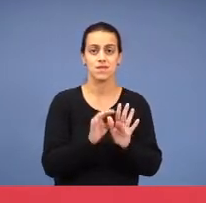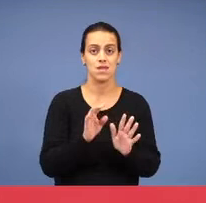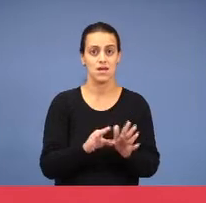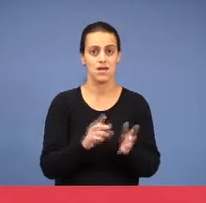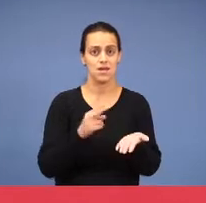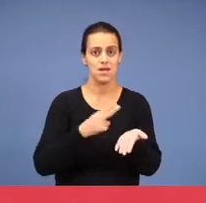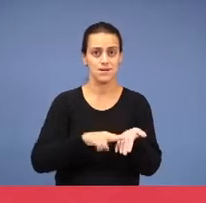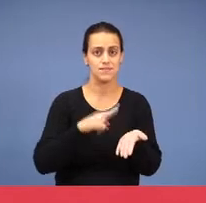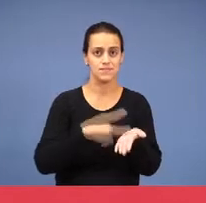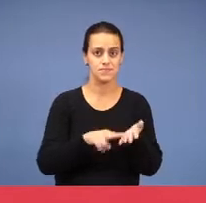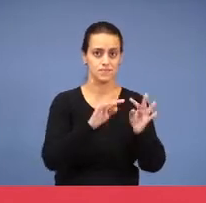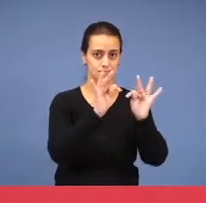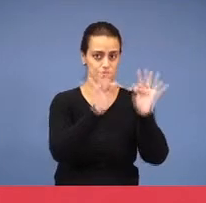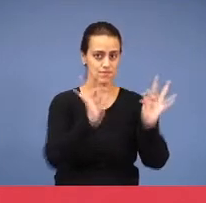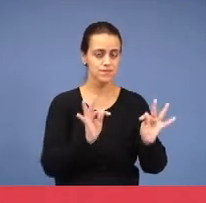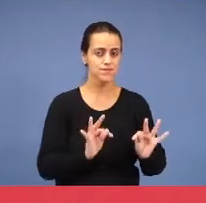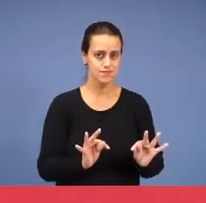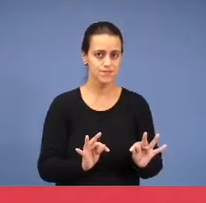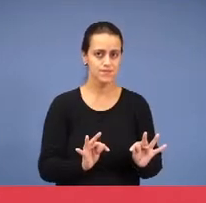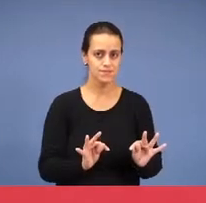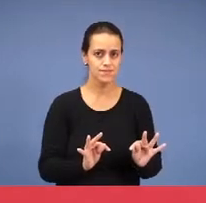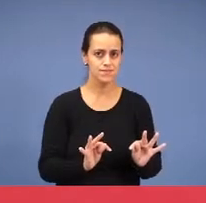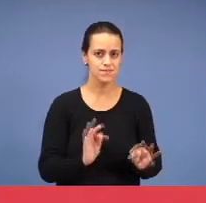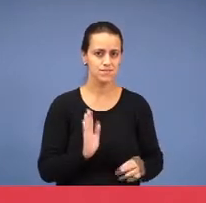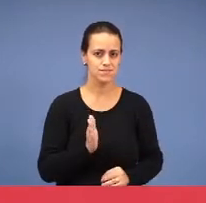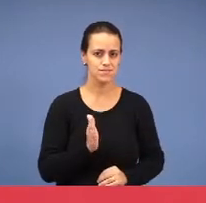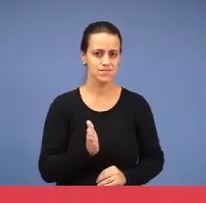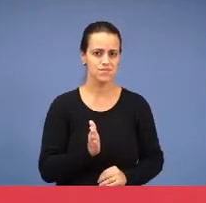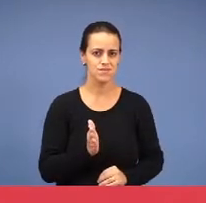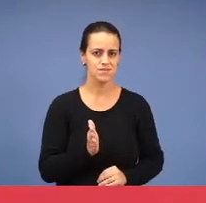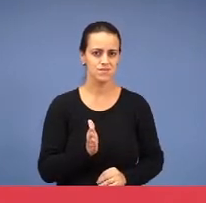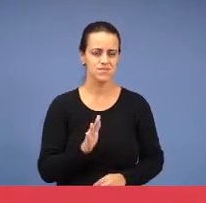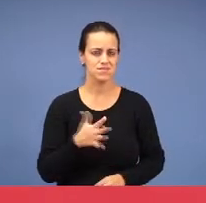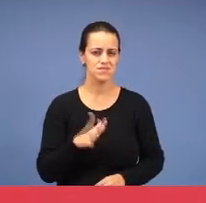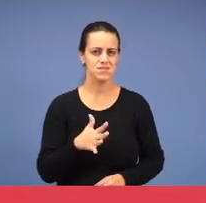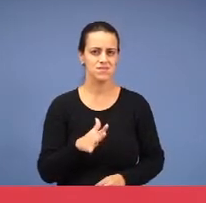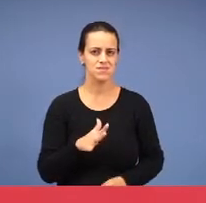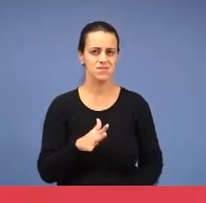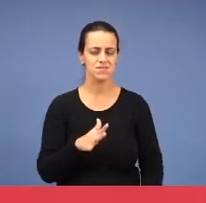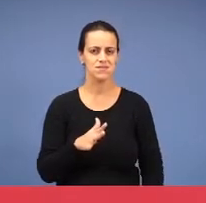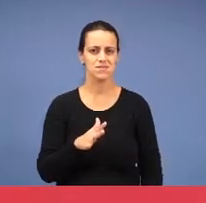a Tiatira nós já estamos aproximadamente